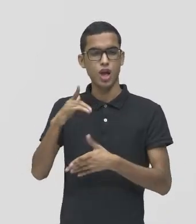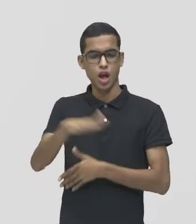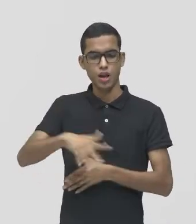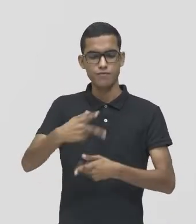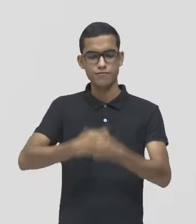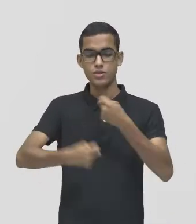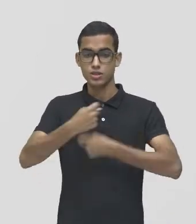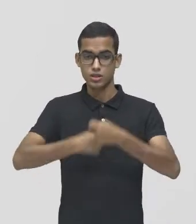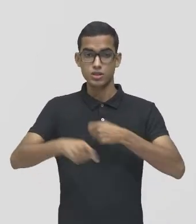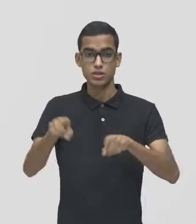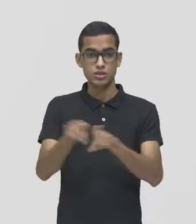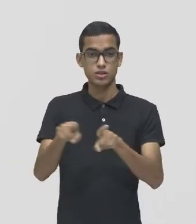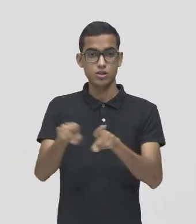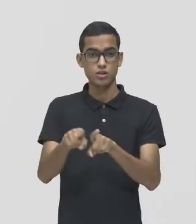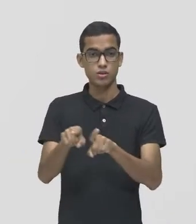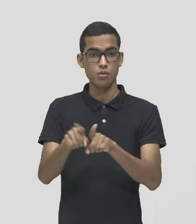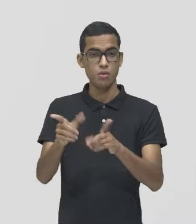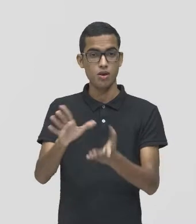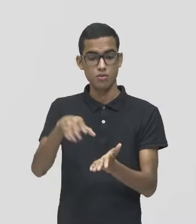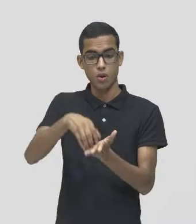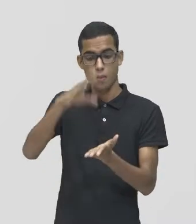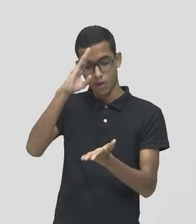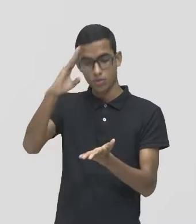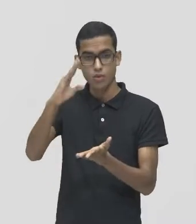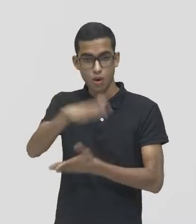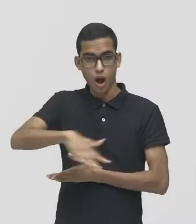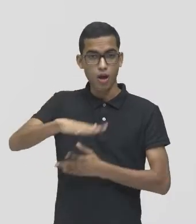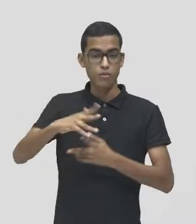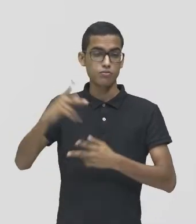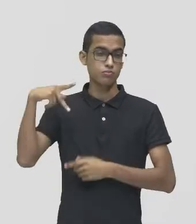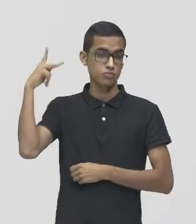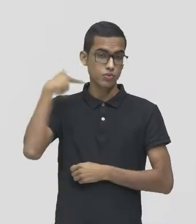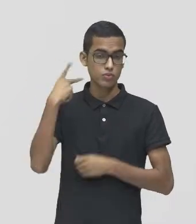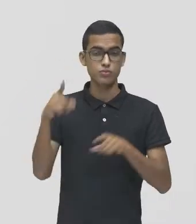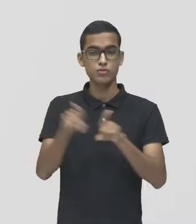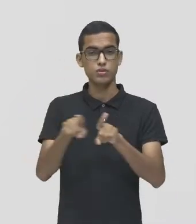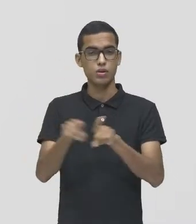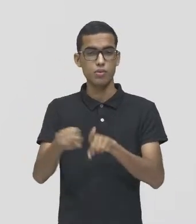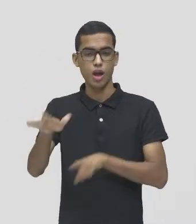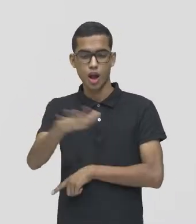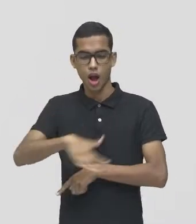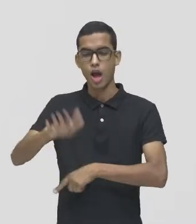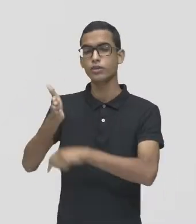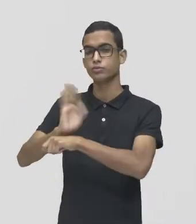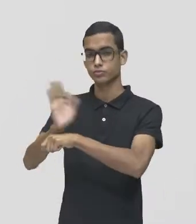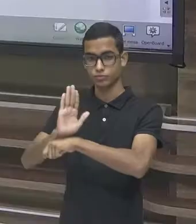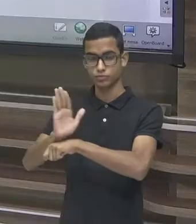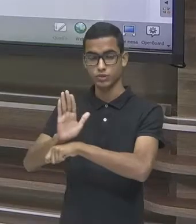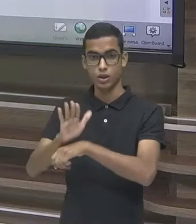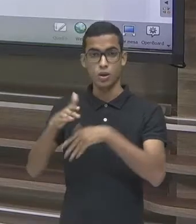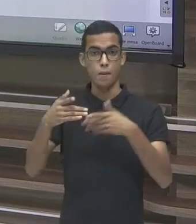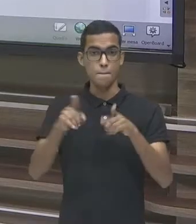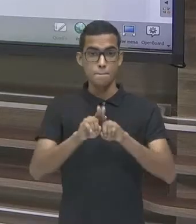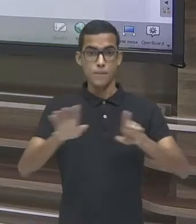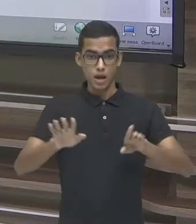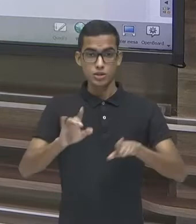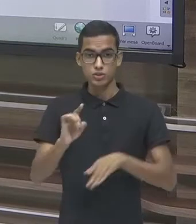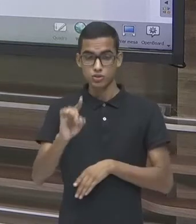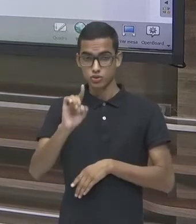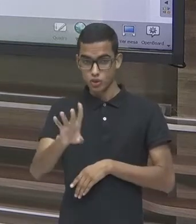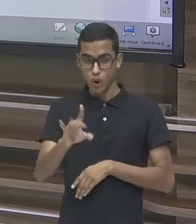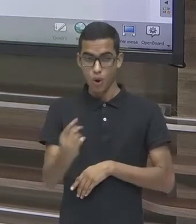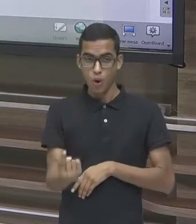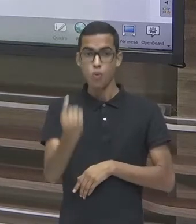vamos ter os centros políticos, vamos ter também aí a indústria cinematográfica, mas, no entanto, apenas uma